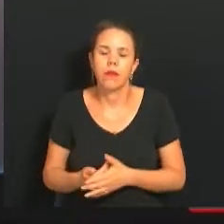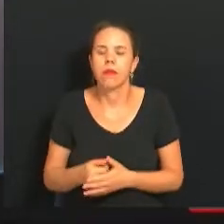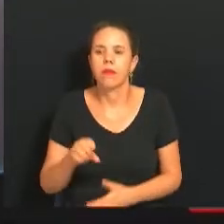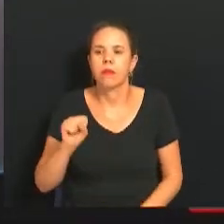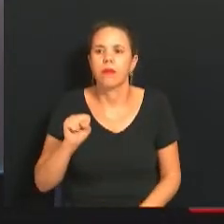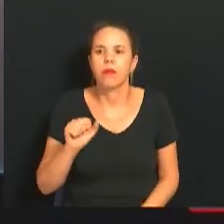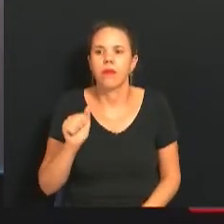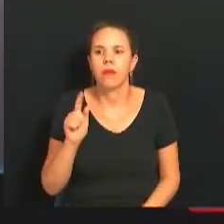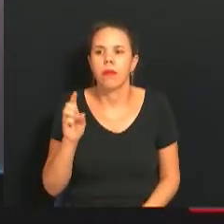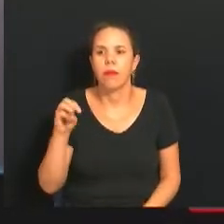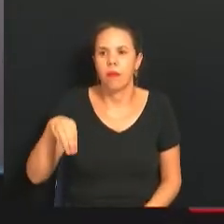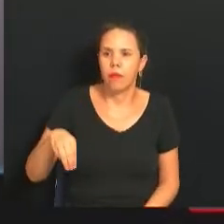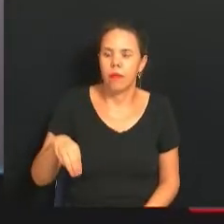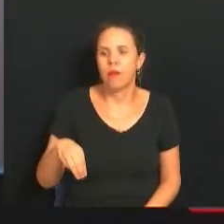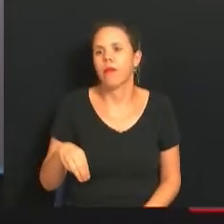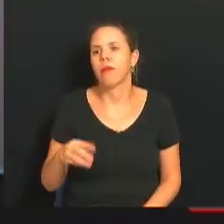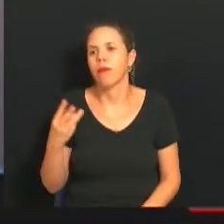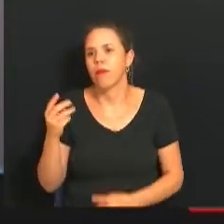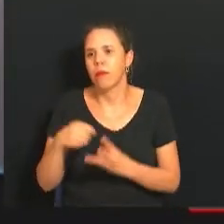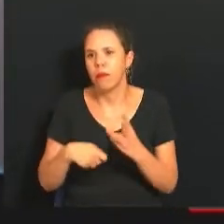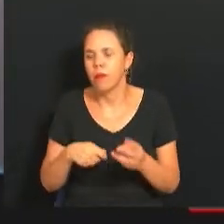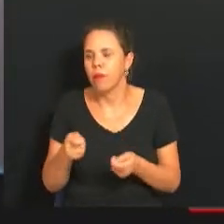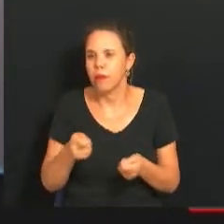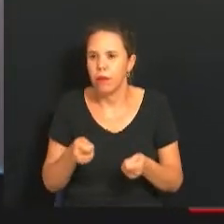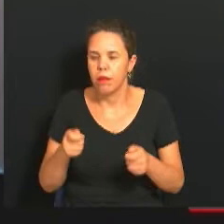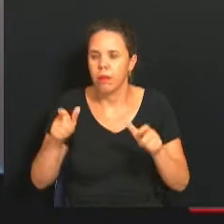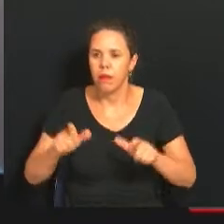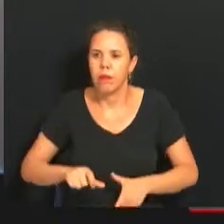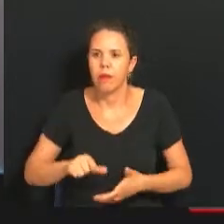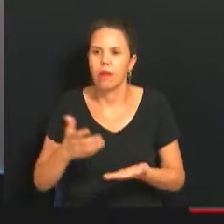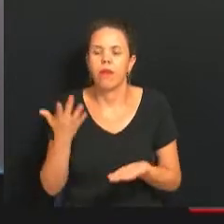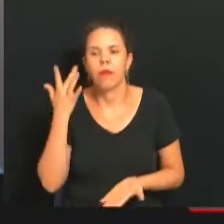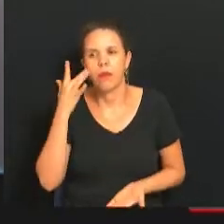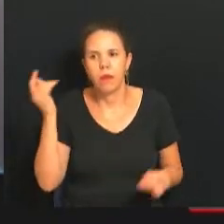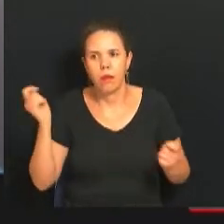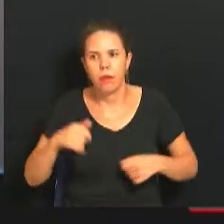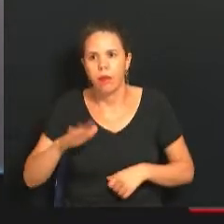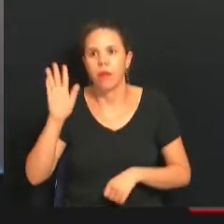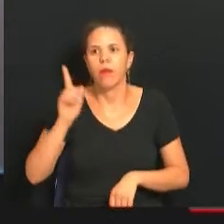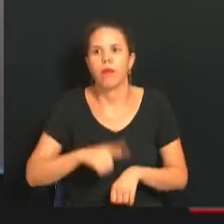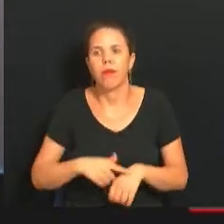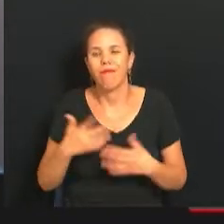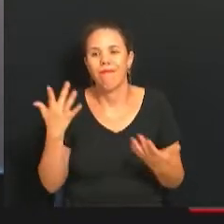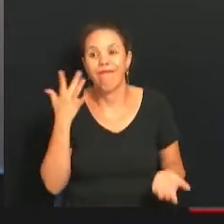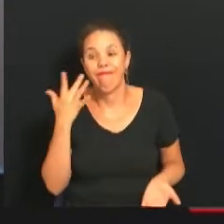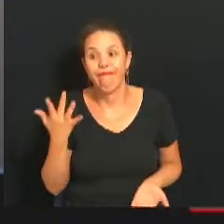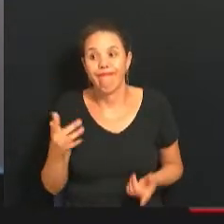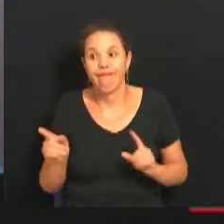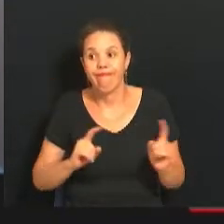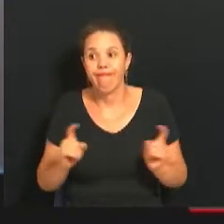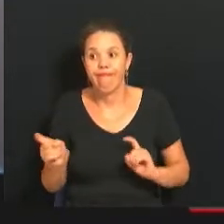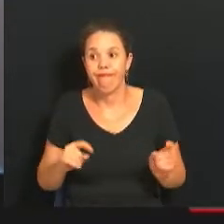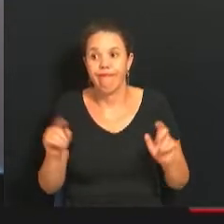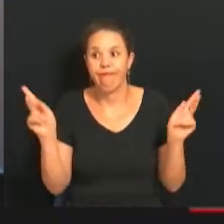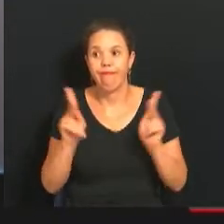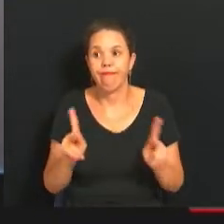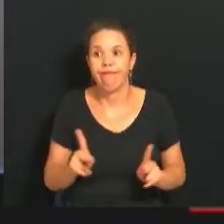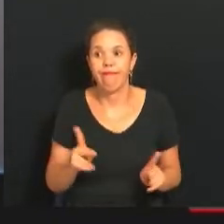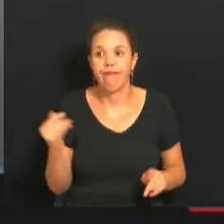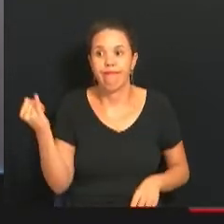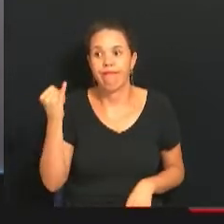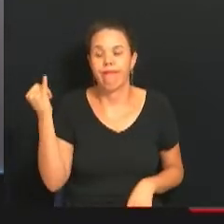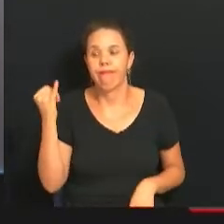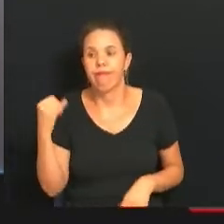aí para controlar o território. Nesse caso, eu acho que a gente vai levar mais tempo. Essas reuniões de paz, elas são